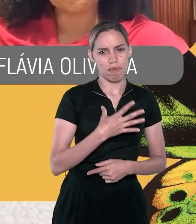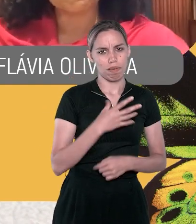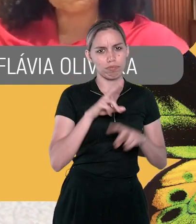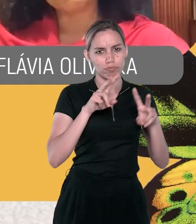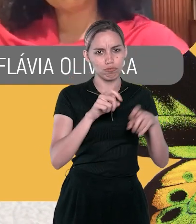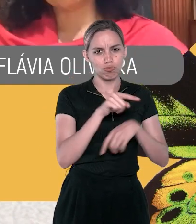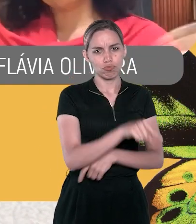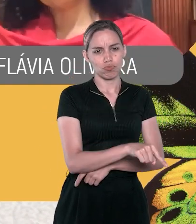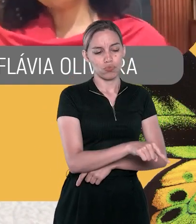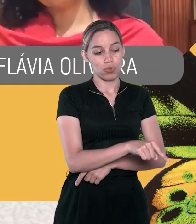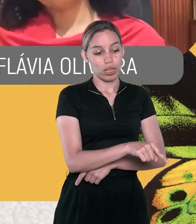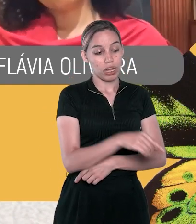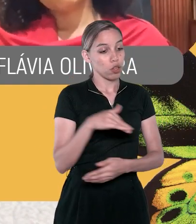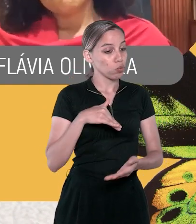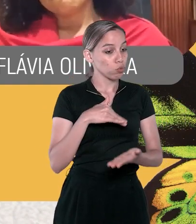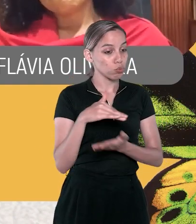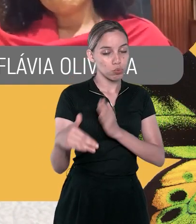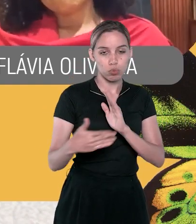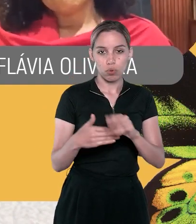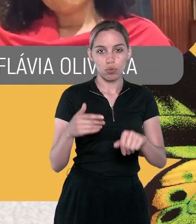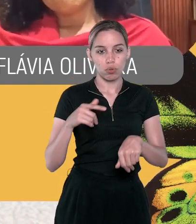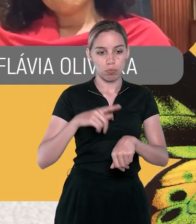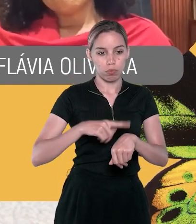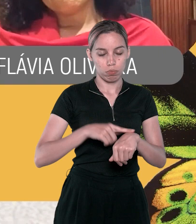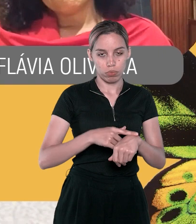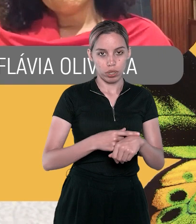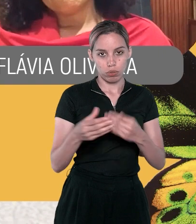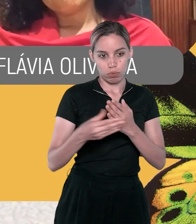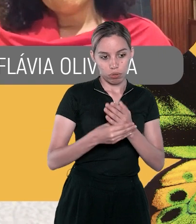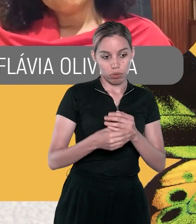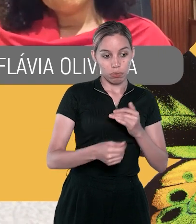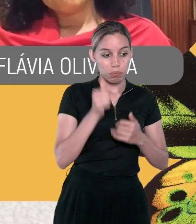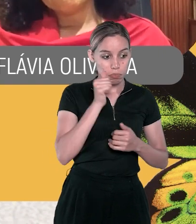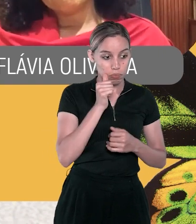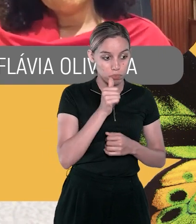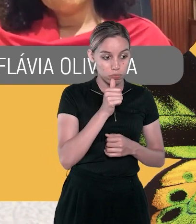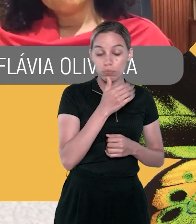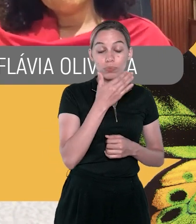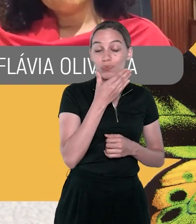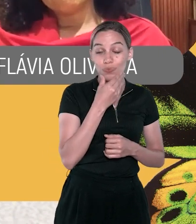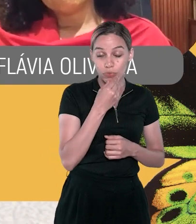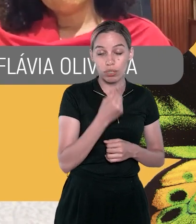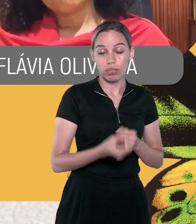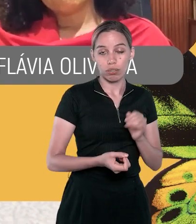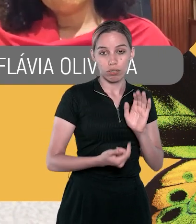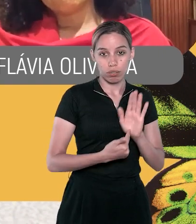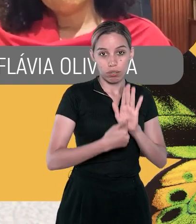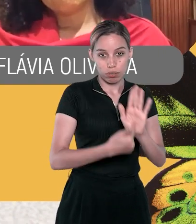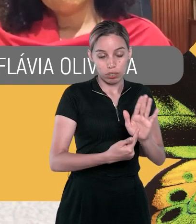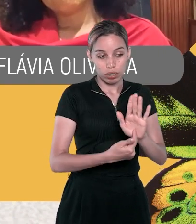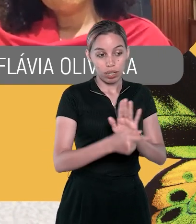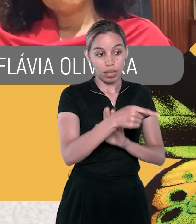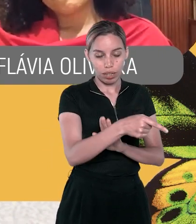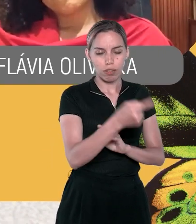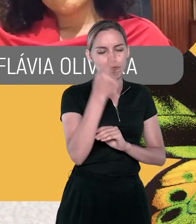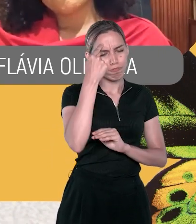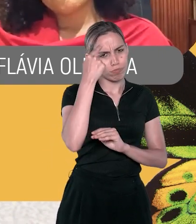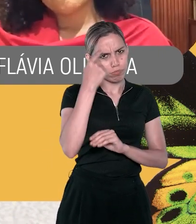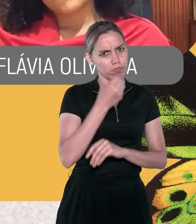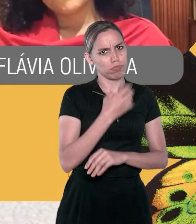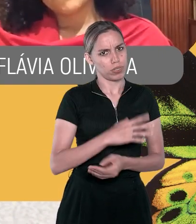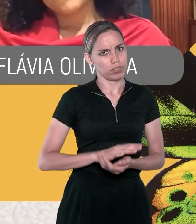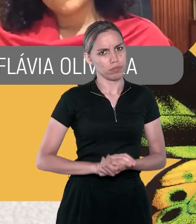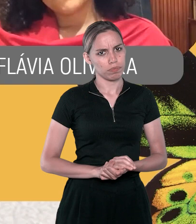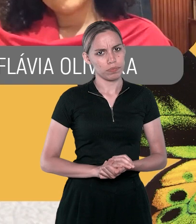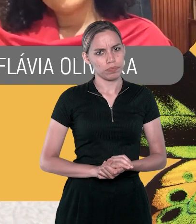em todos os momentos em que ele aparece, né? E a ideia de enclausurar a cidade,